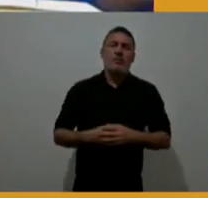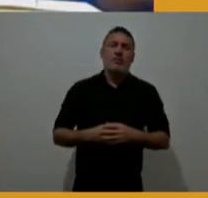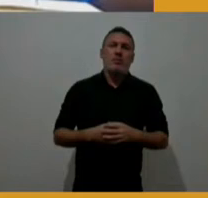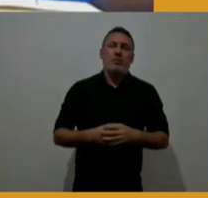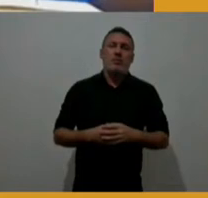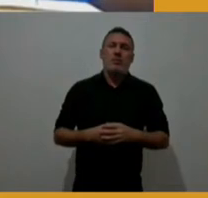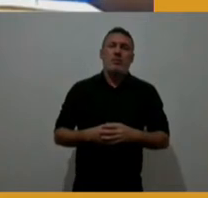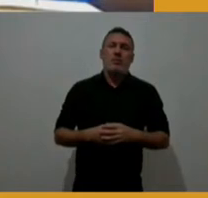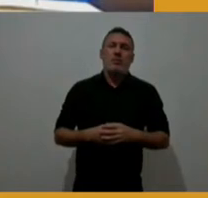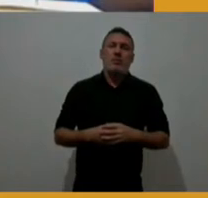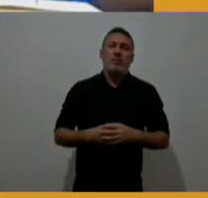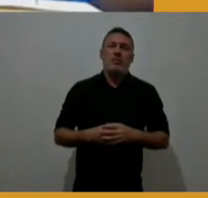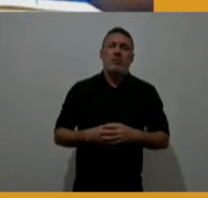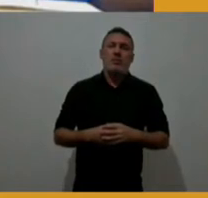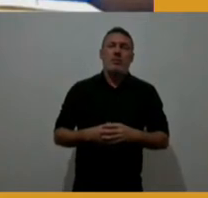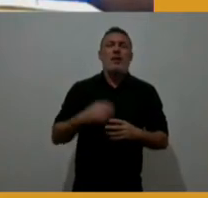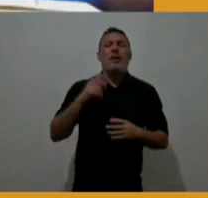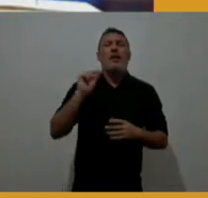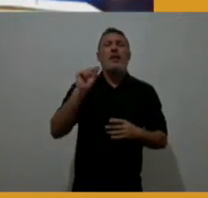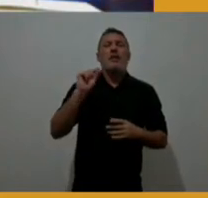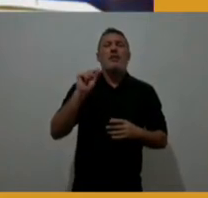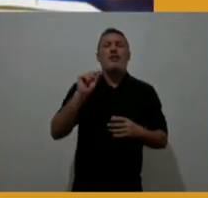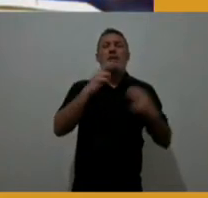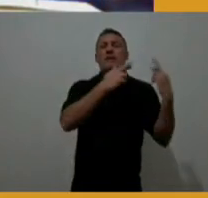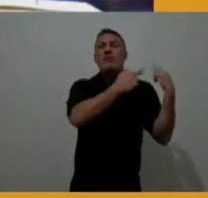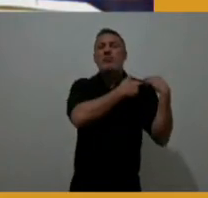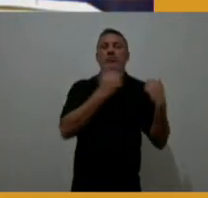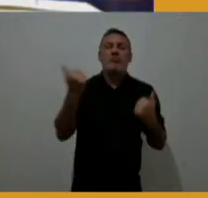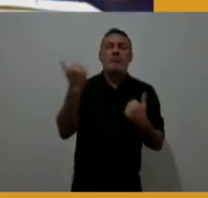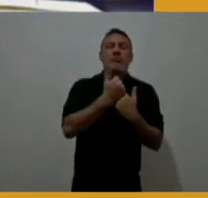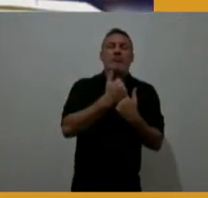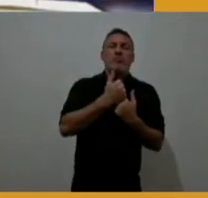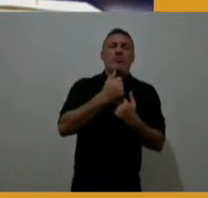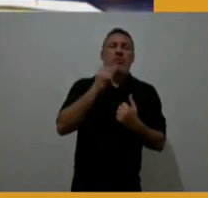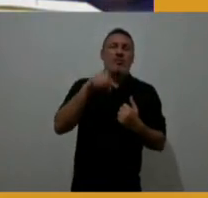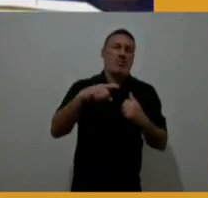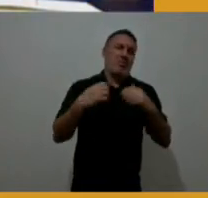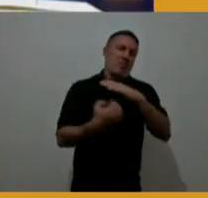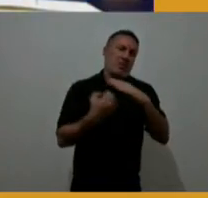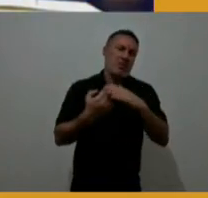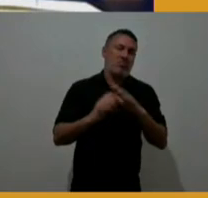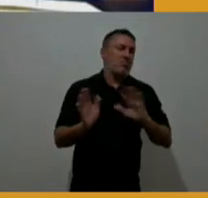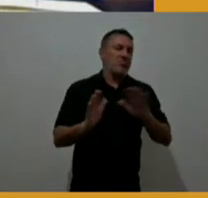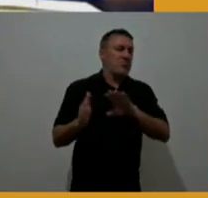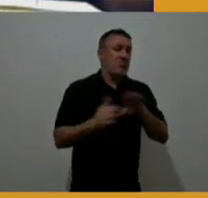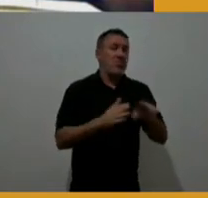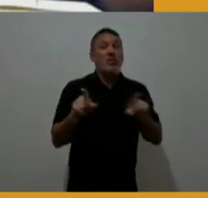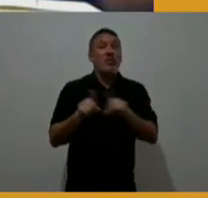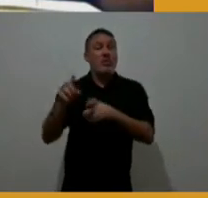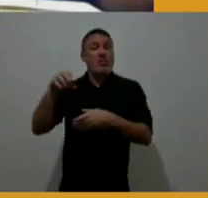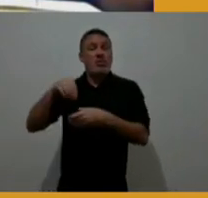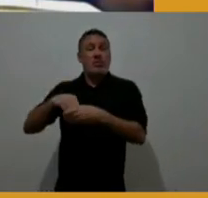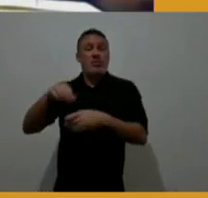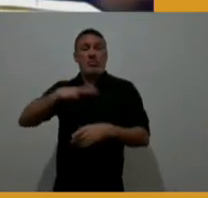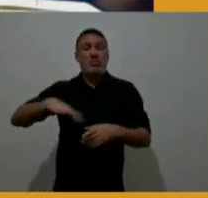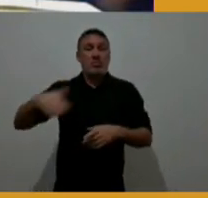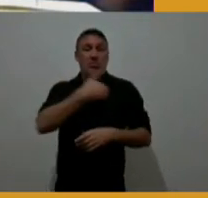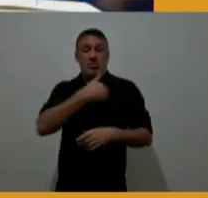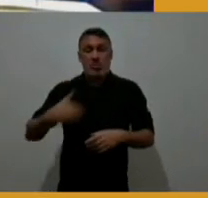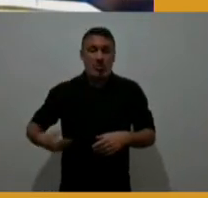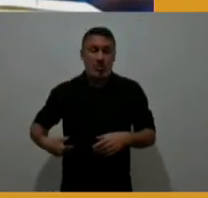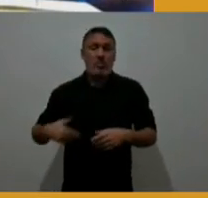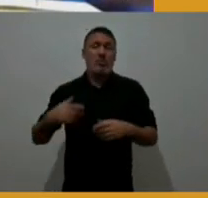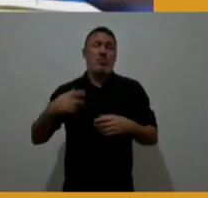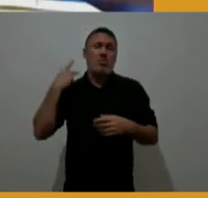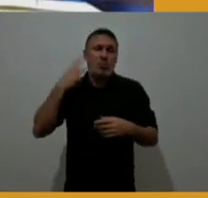esteja à frente da empresa, mas também isso ter nas administrações públicas, a gente não consegue, né,